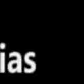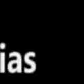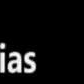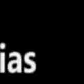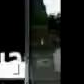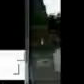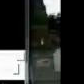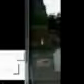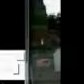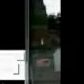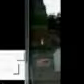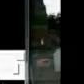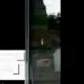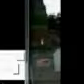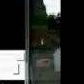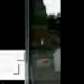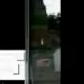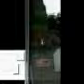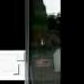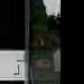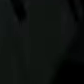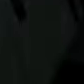anos.